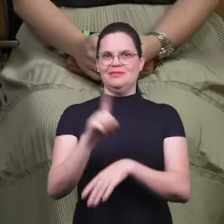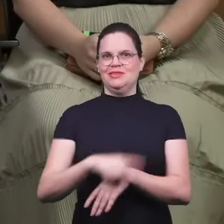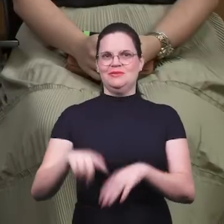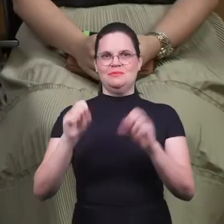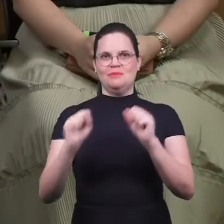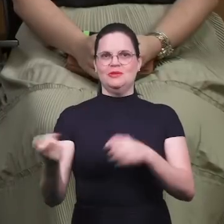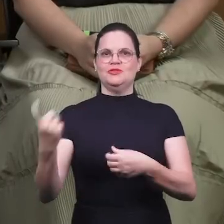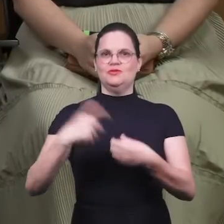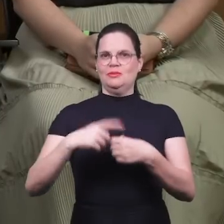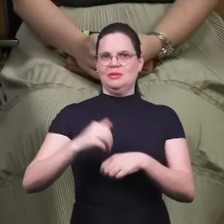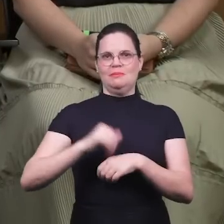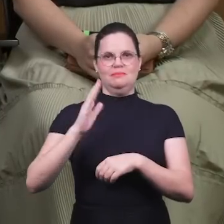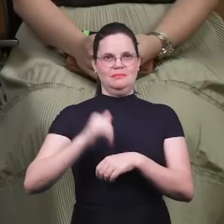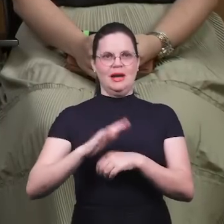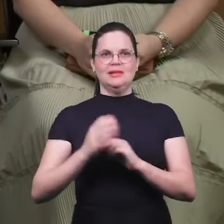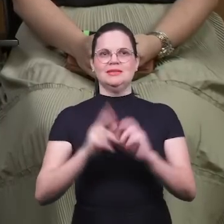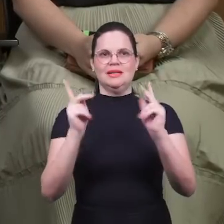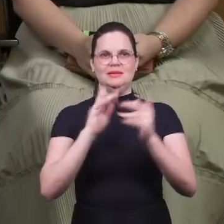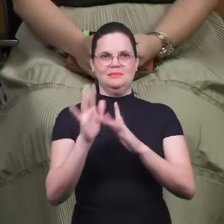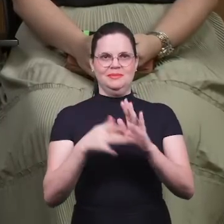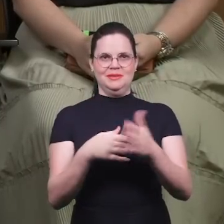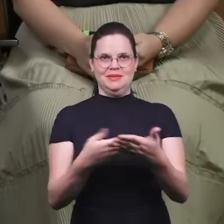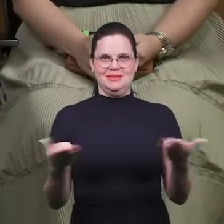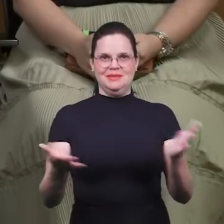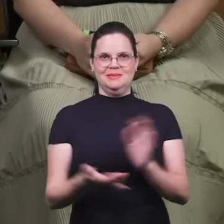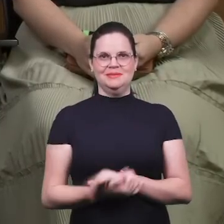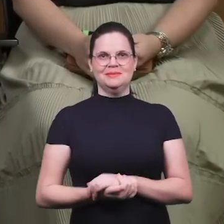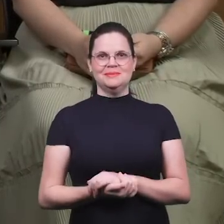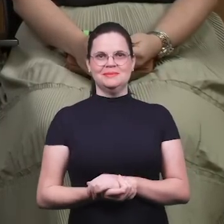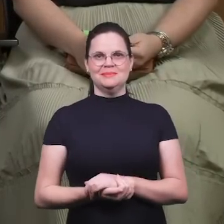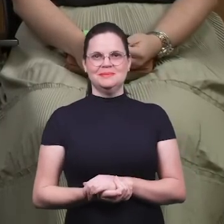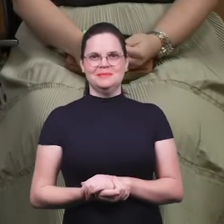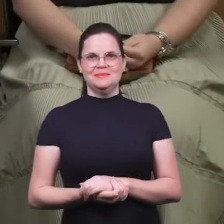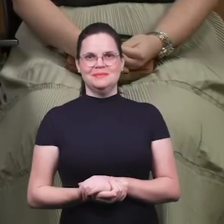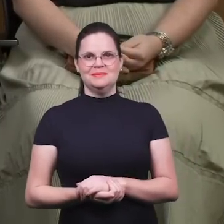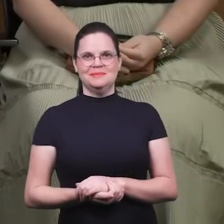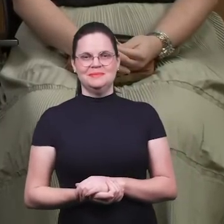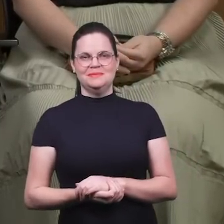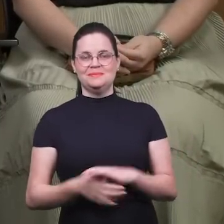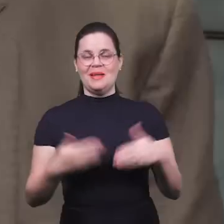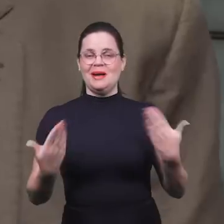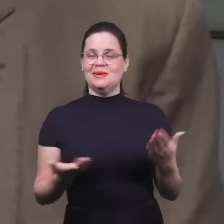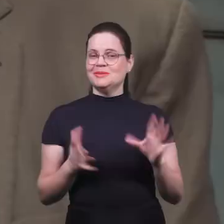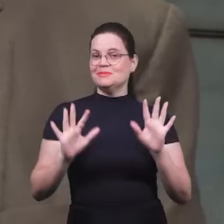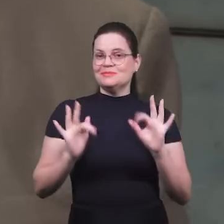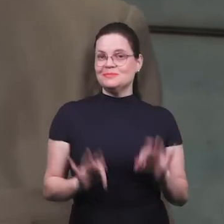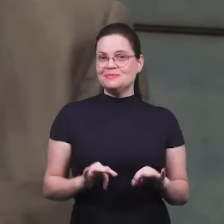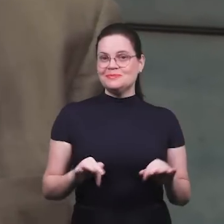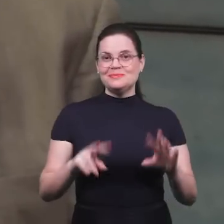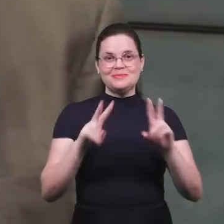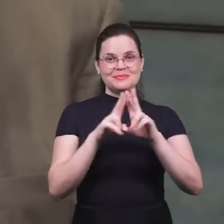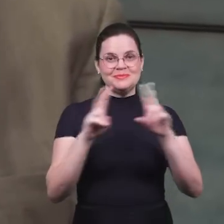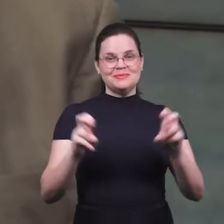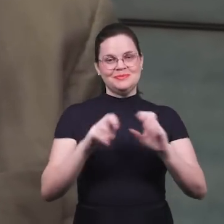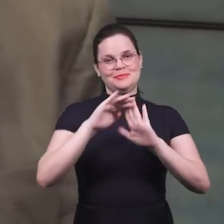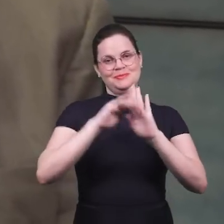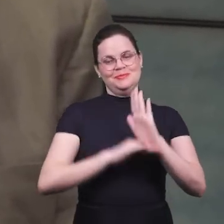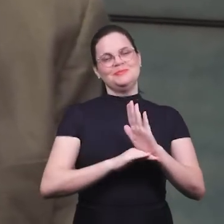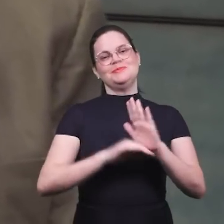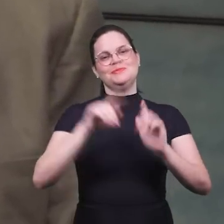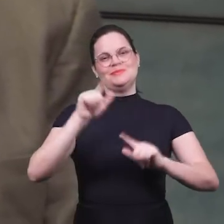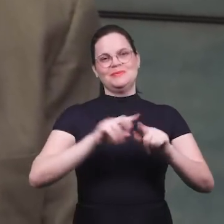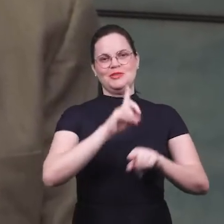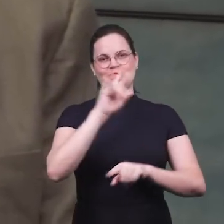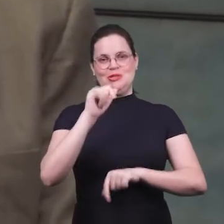de vocês. Voltem sempre que desejarem. A paz do Senhor. Paz do Senhor. Bom, a gente chega ao final então de mais uma edição do programa Os Dias